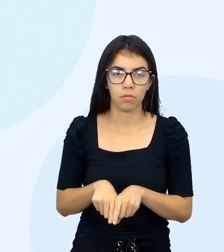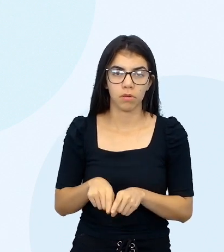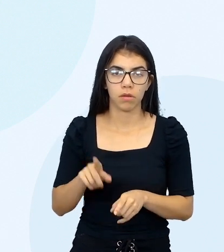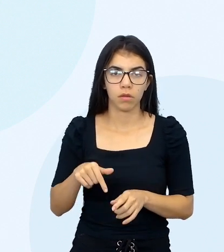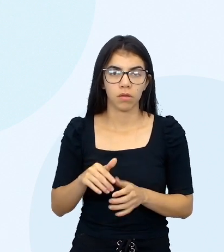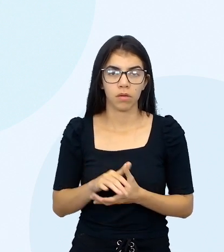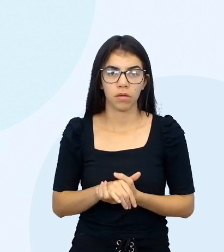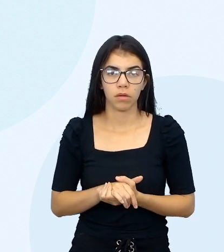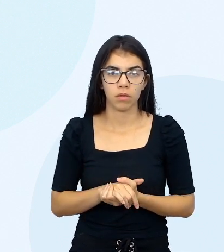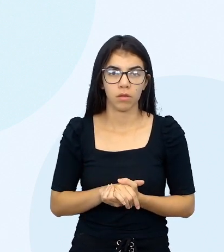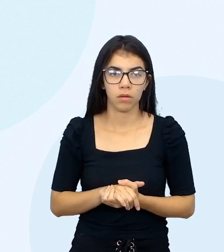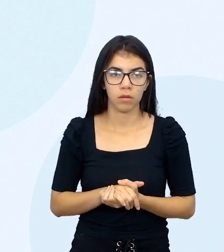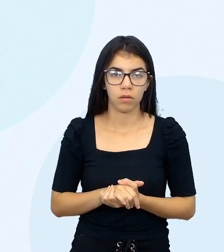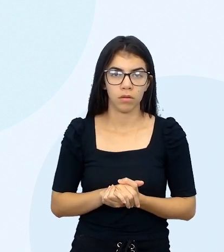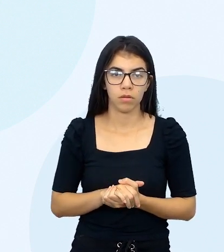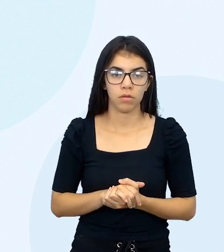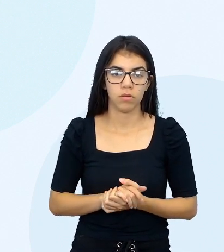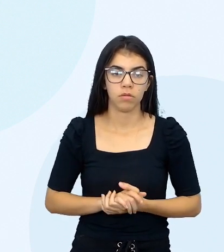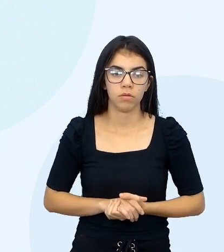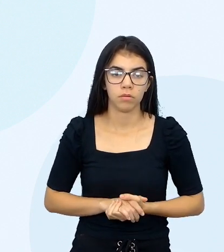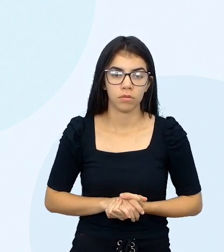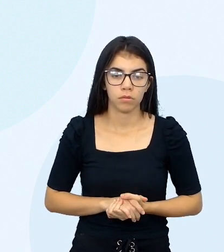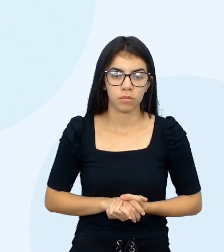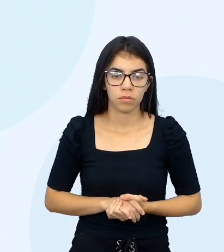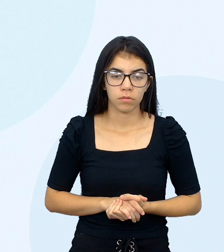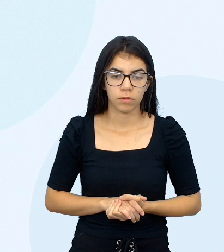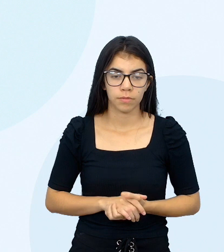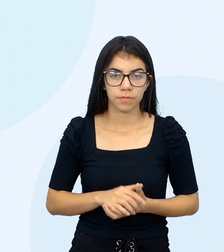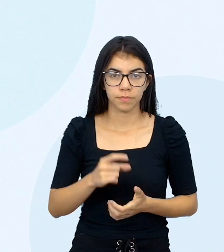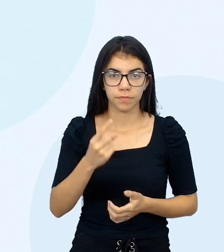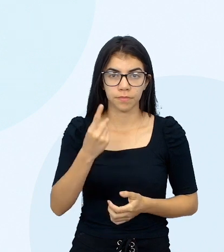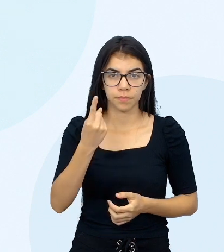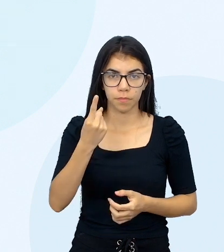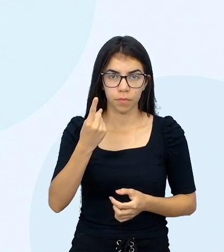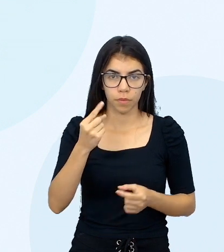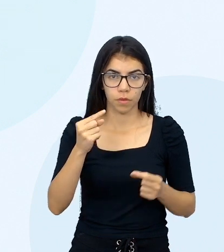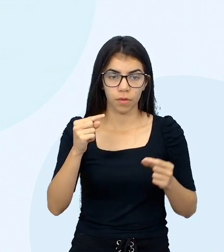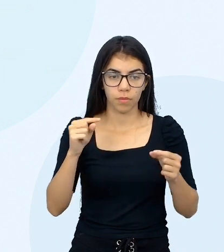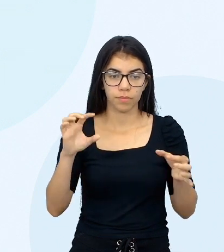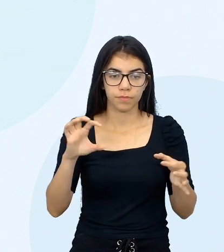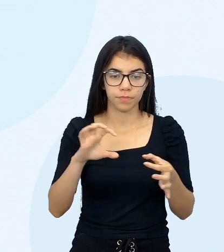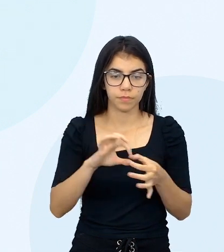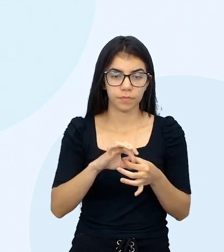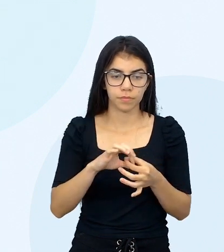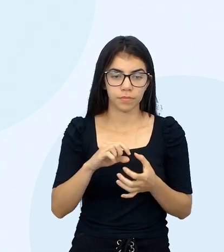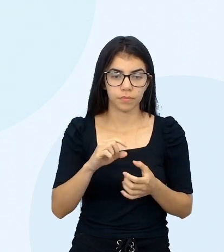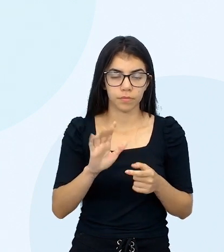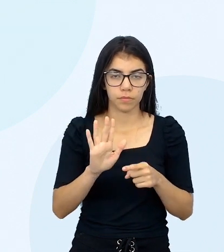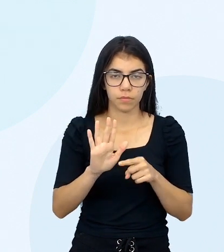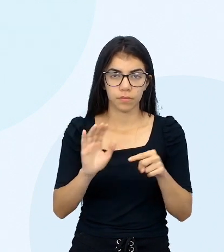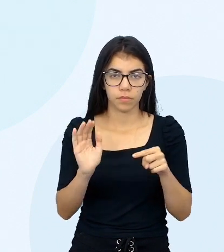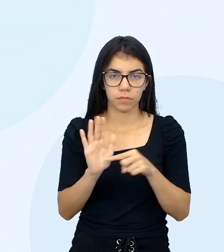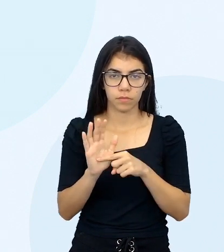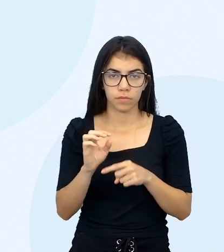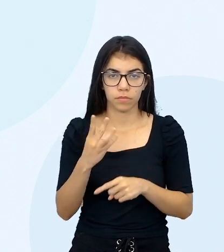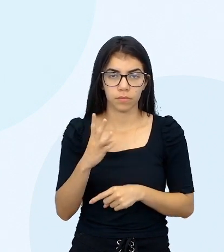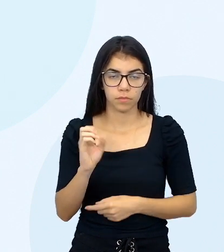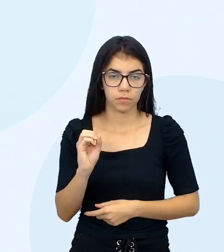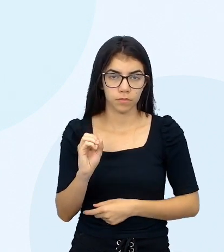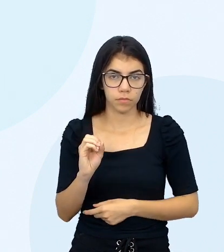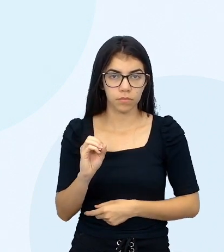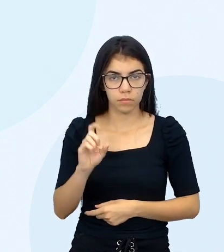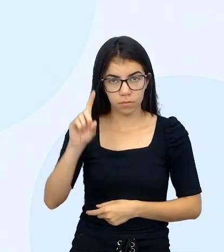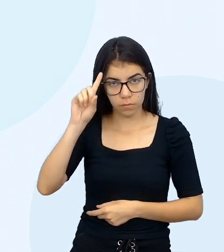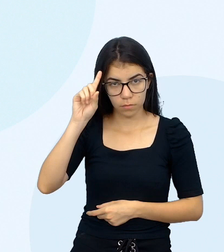se a gente marcou o pontinho certinho. Ó, o 1 tá ligado com o menos 40, não é Ok. isso? Ó? Sempre lembrando que no caso aí é para baixo, né? Isso. Então, primeiro dia,